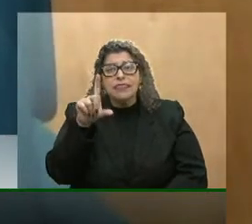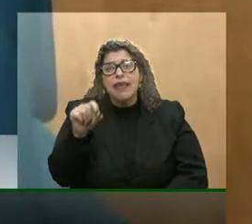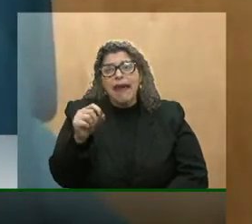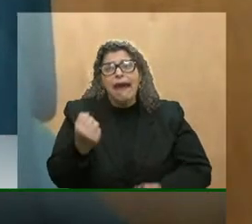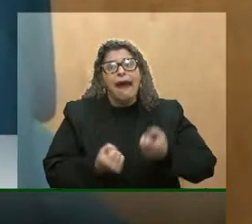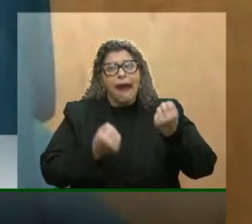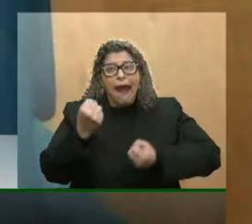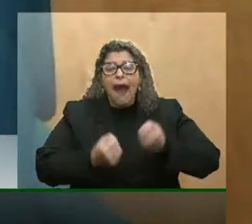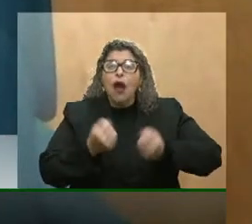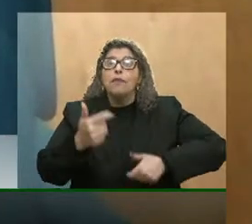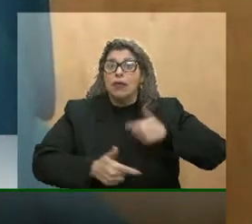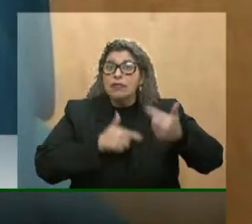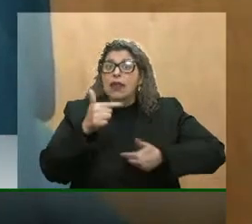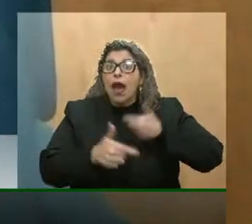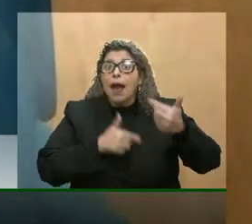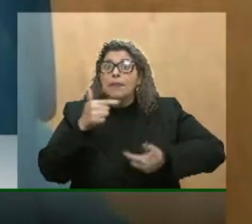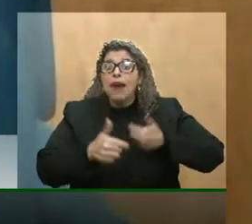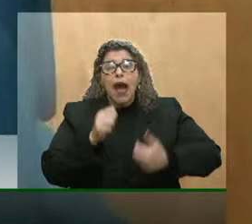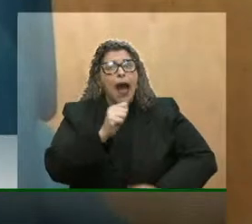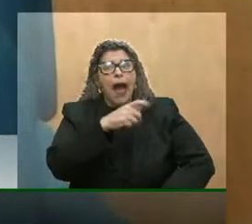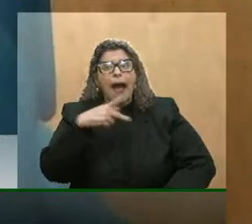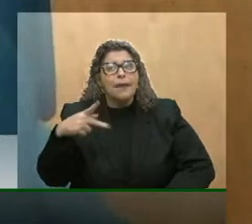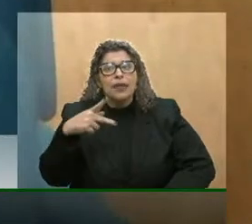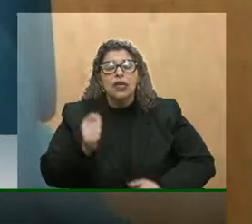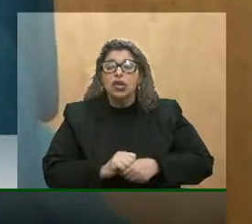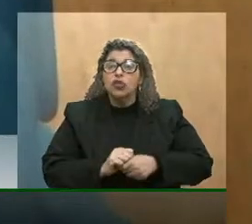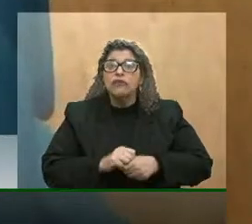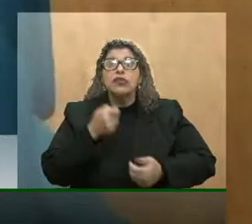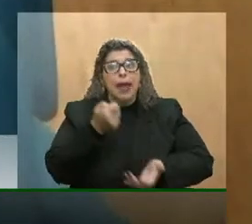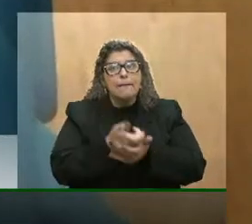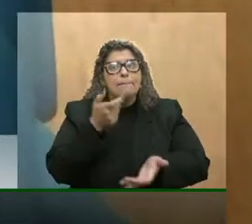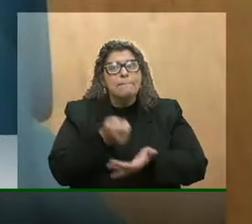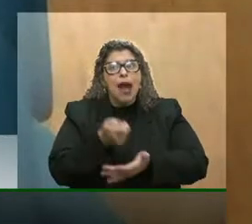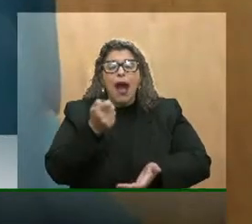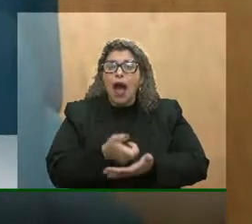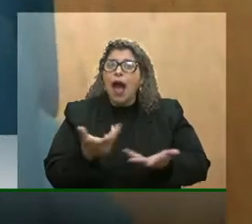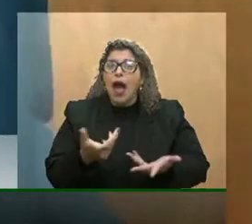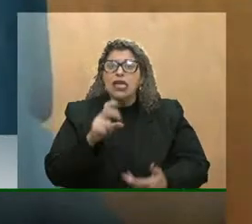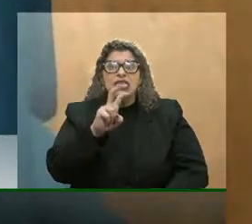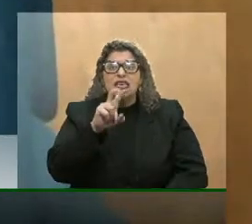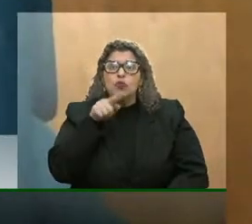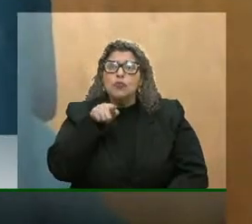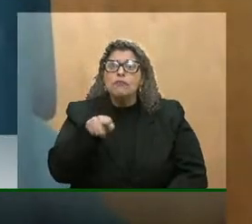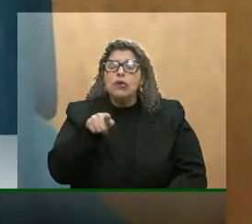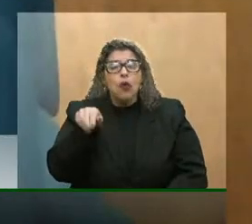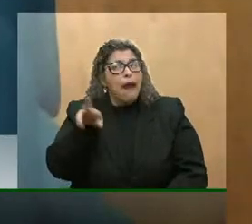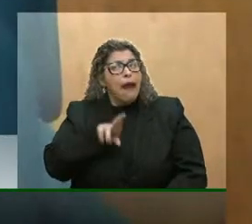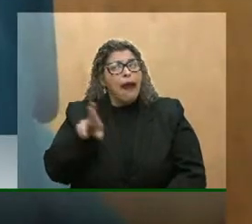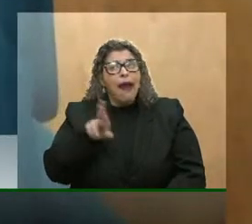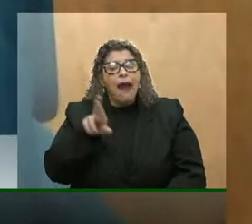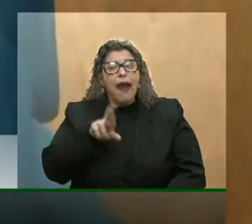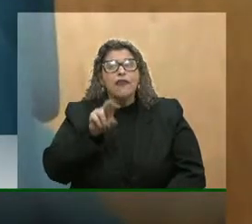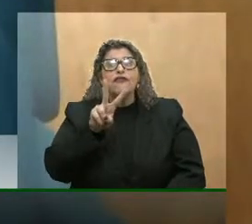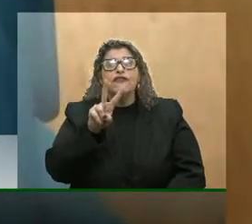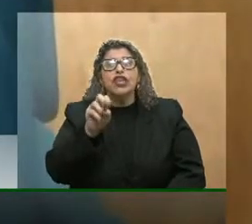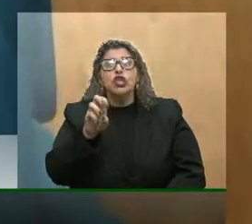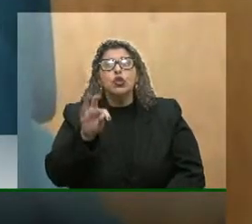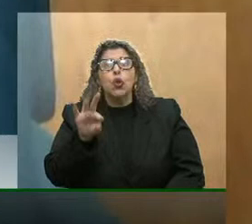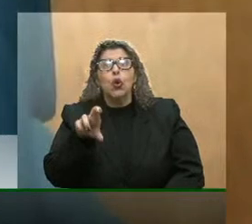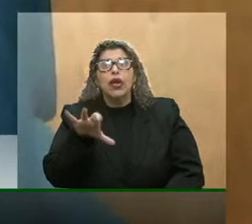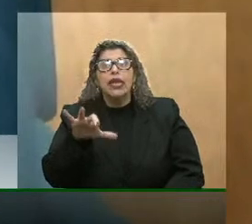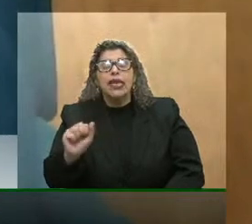10 vans, são a cada 3 meses, ou no máximo a cada 6 meses, 5 mil reais, 500 reais por cada